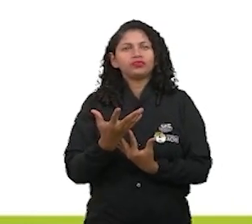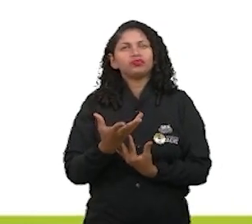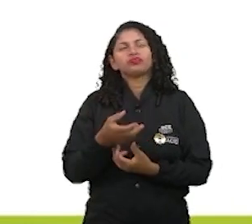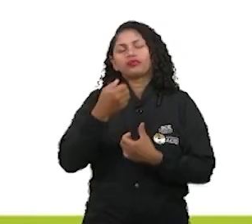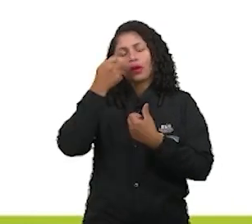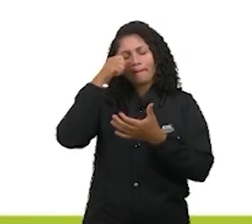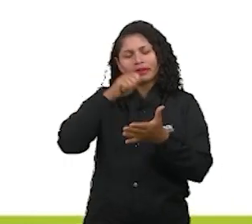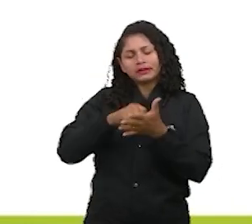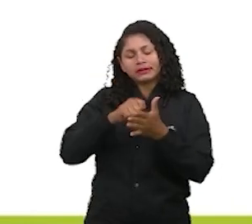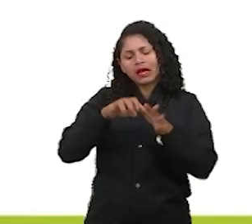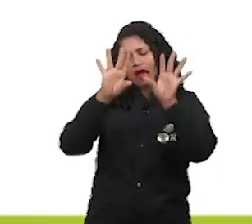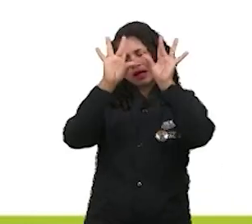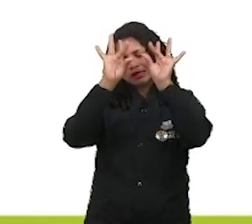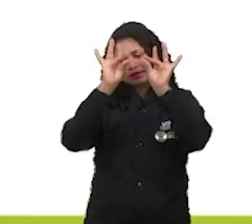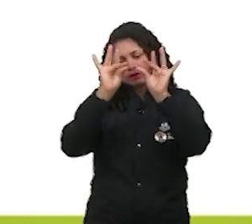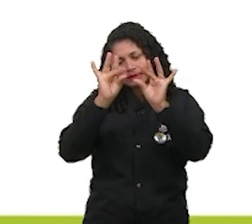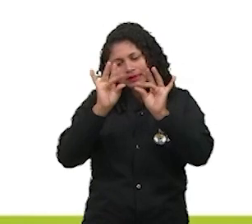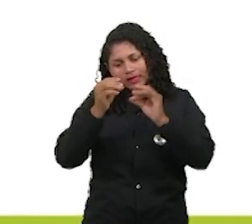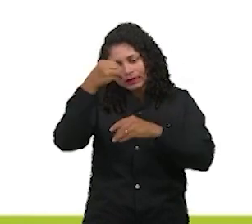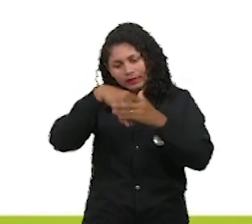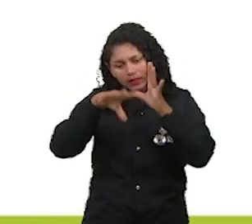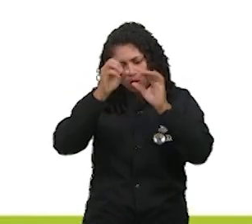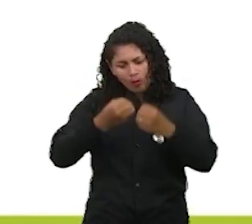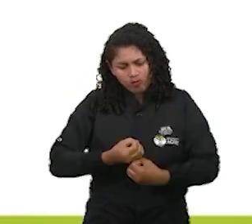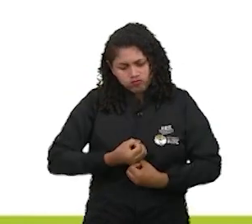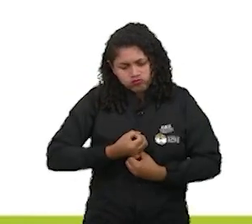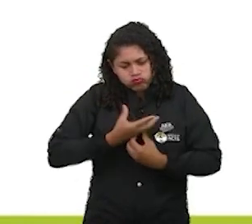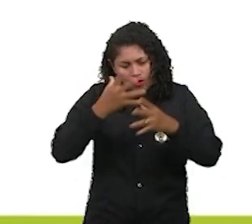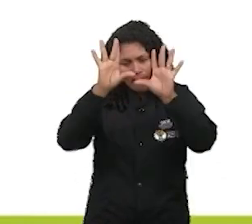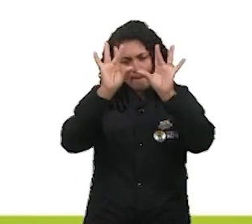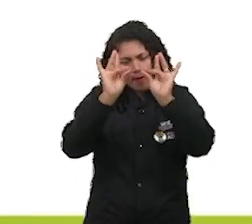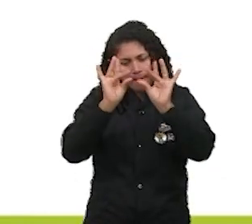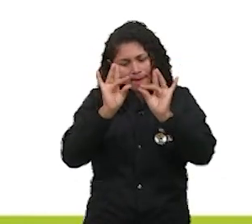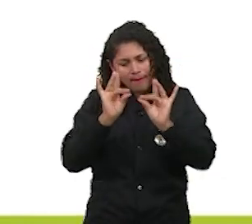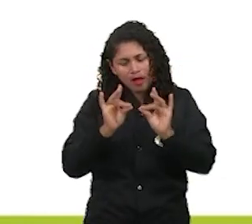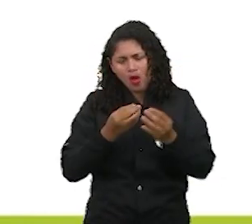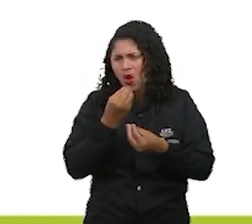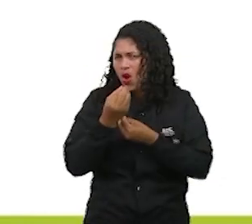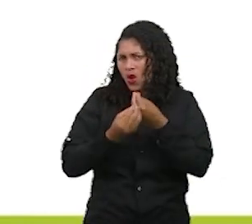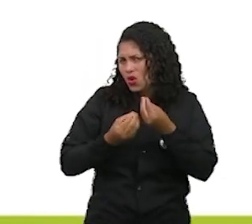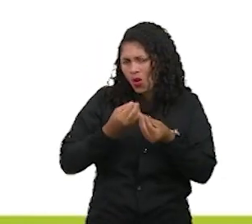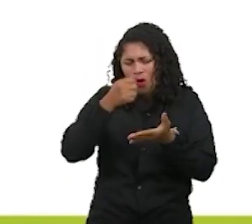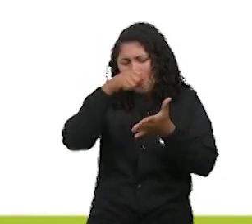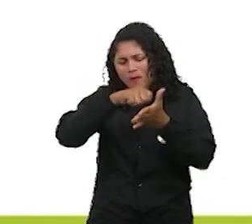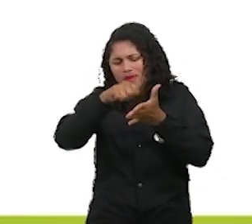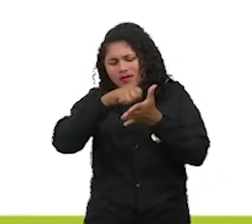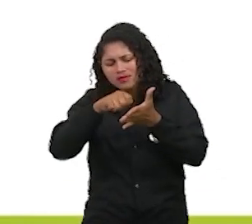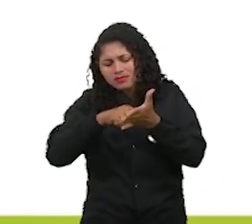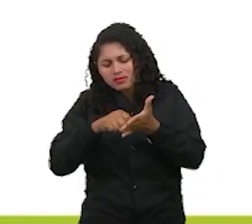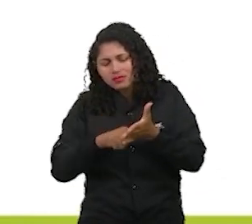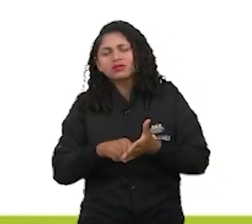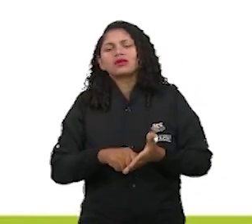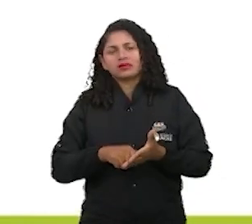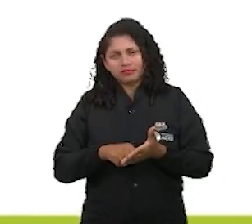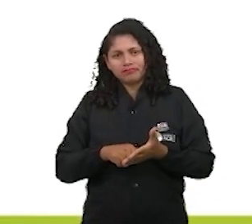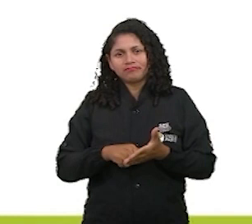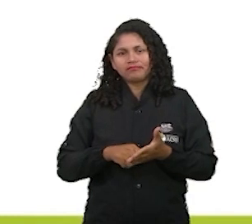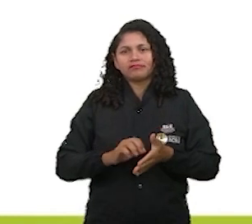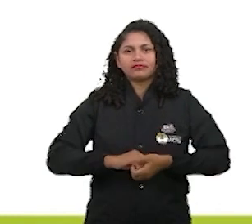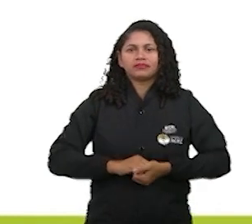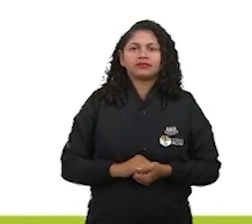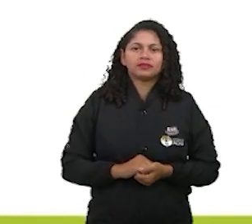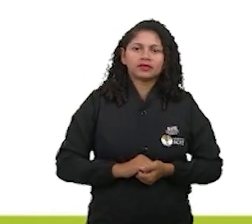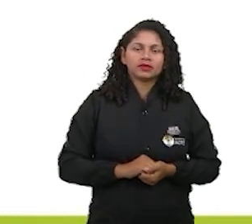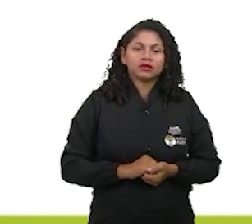detalhar ali dentro do seu poema como que é o ato de escrever. Então, ele também trabalha com essa questão da metalinguagem.